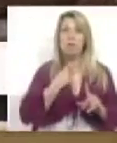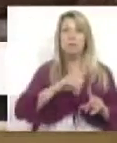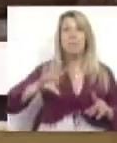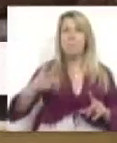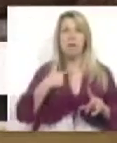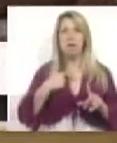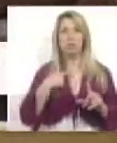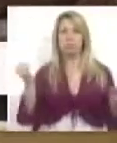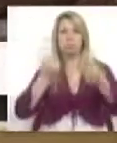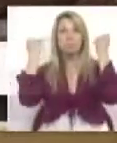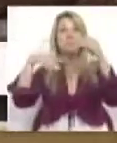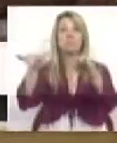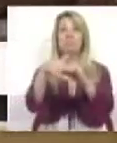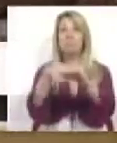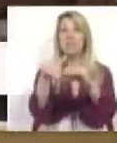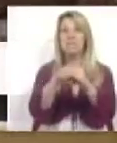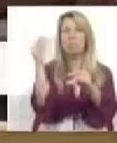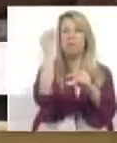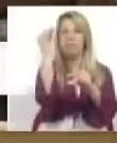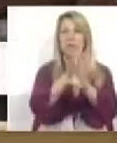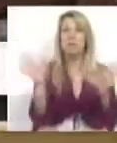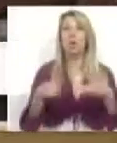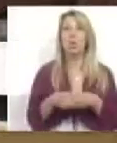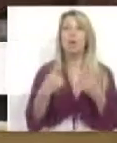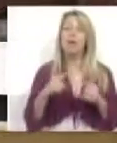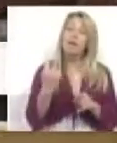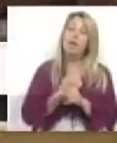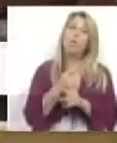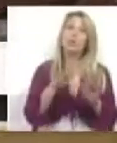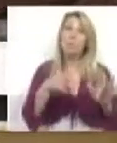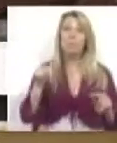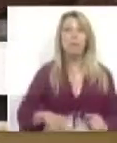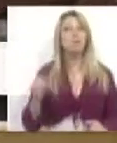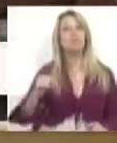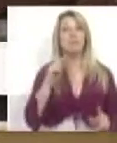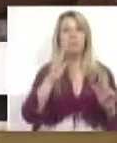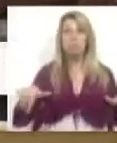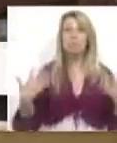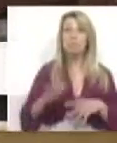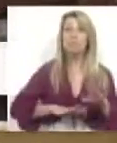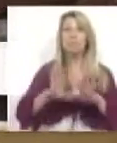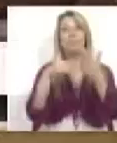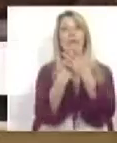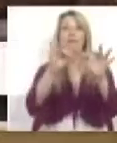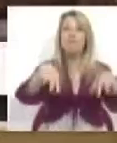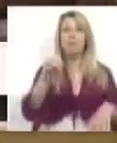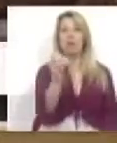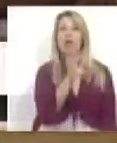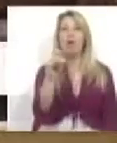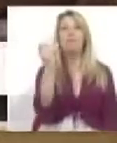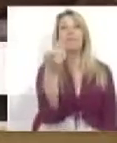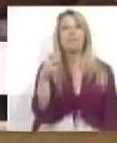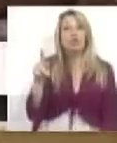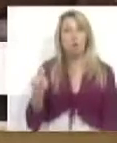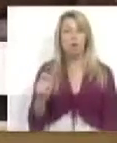nesta farsa coletiva. Há coisas que este Parlamento, sim, pode fazer para acabar com os offshores. O mínimo para